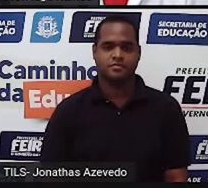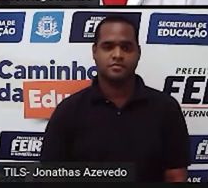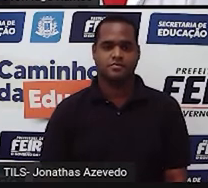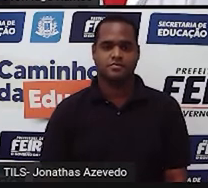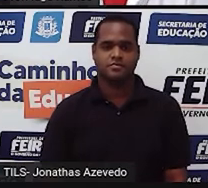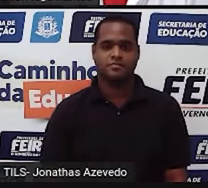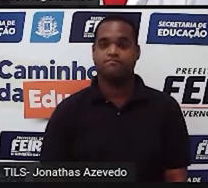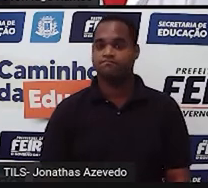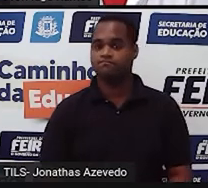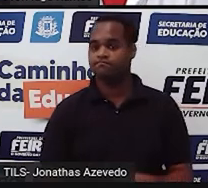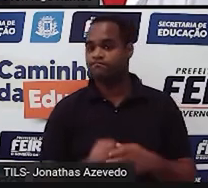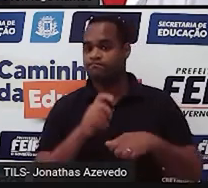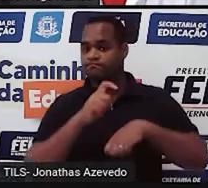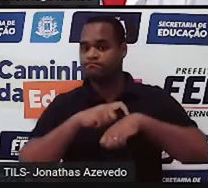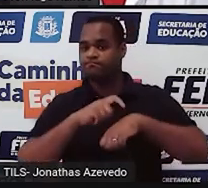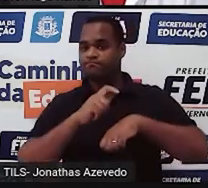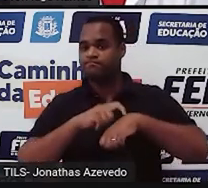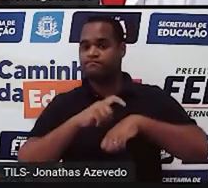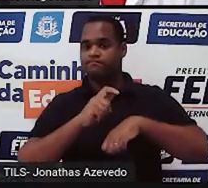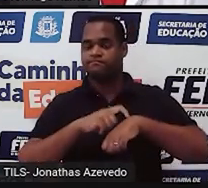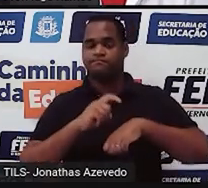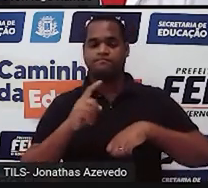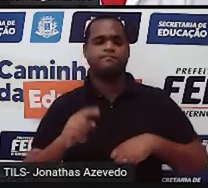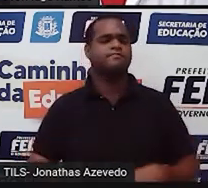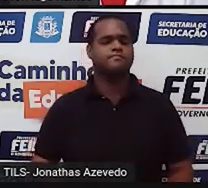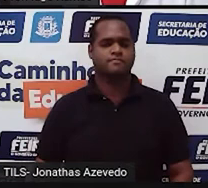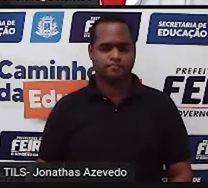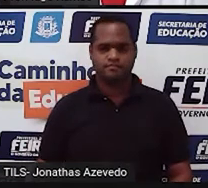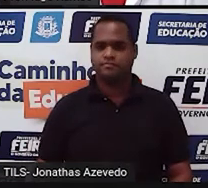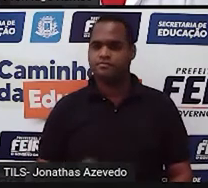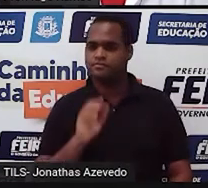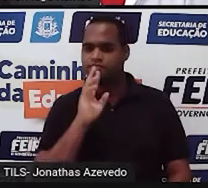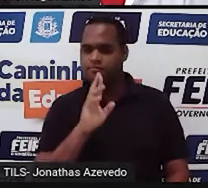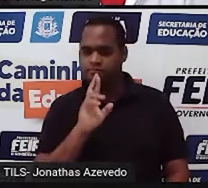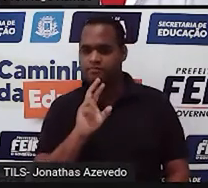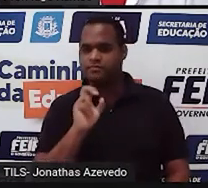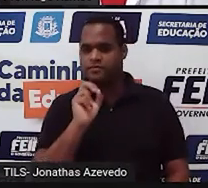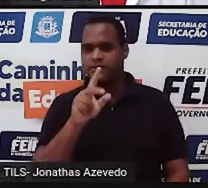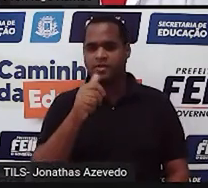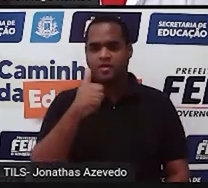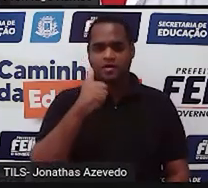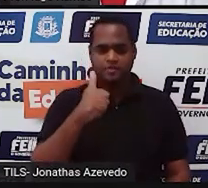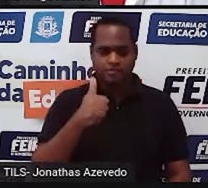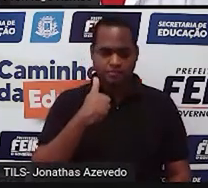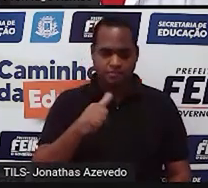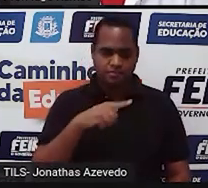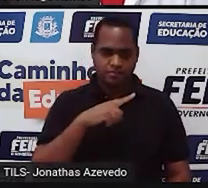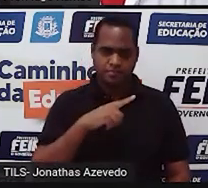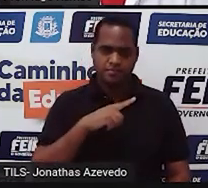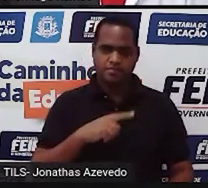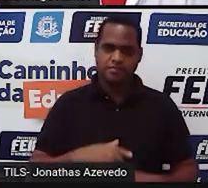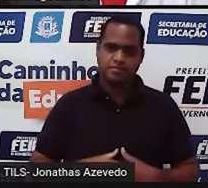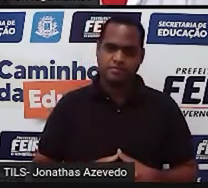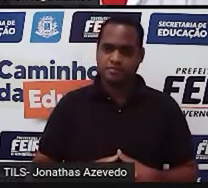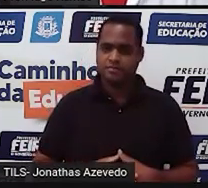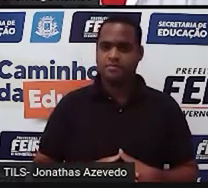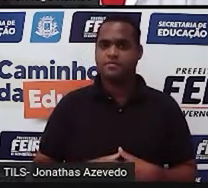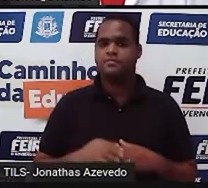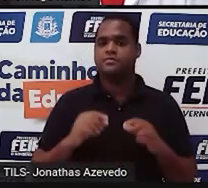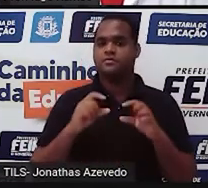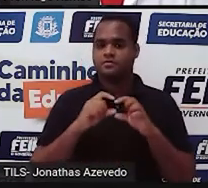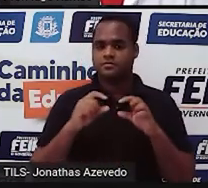o tempo né a resposta foi parte da reta